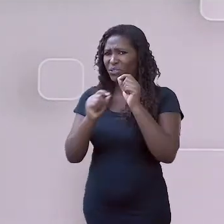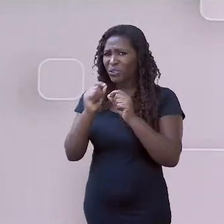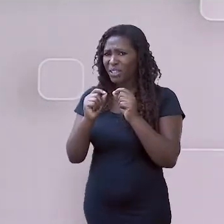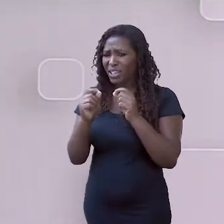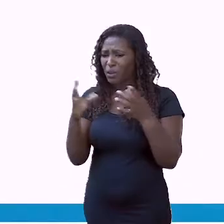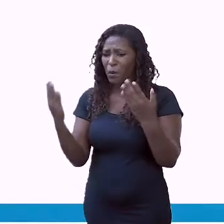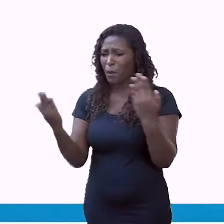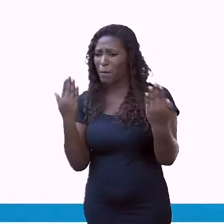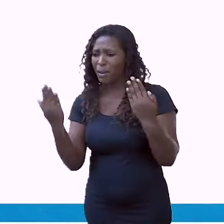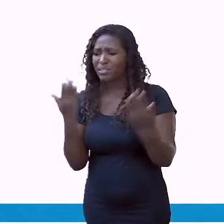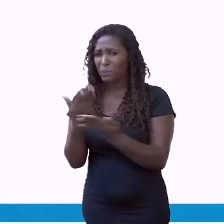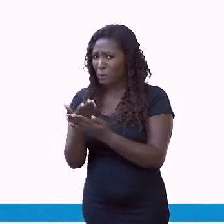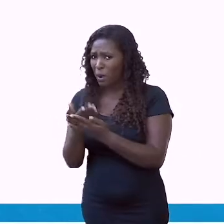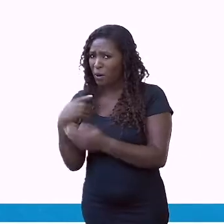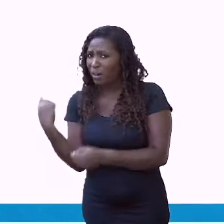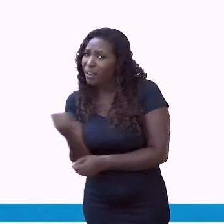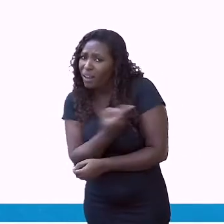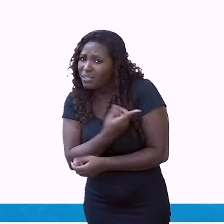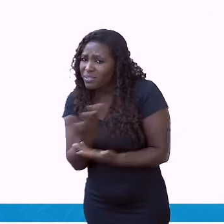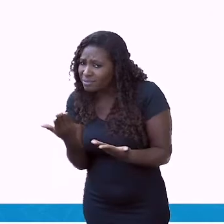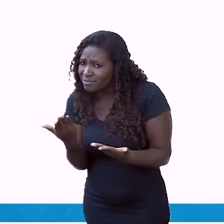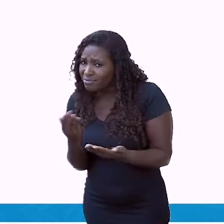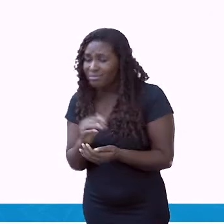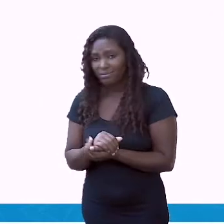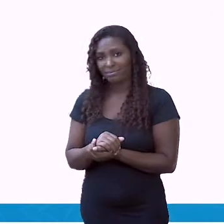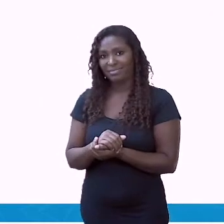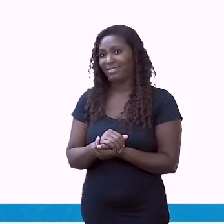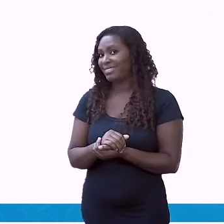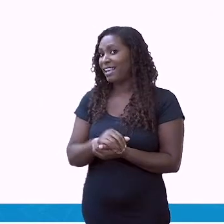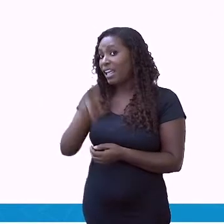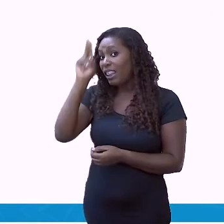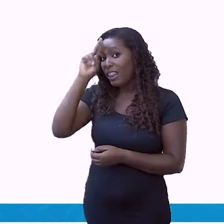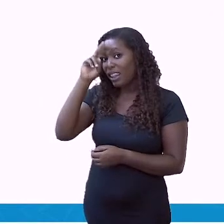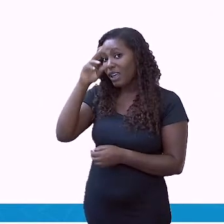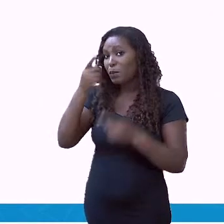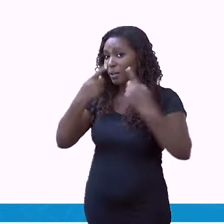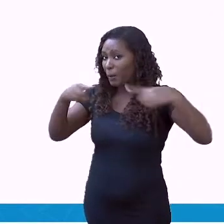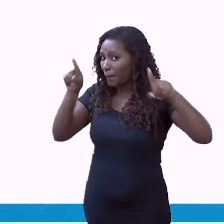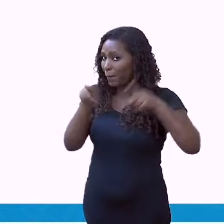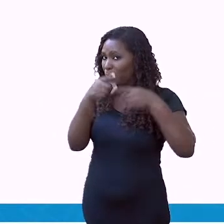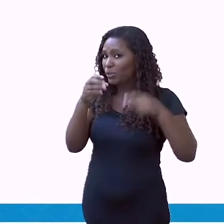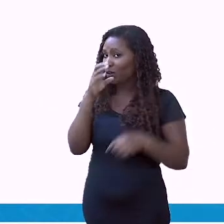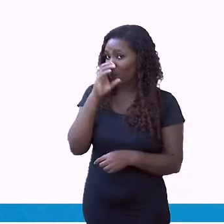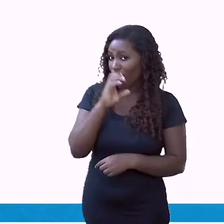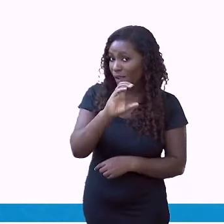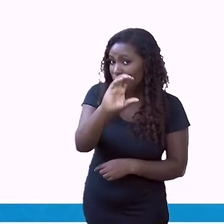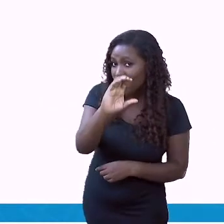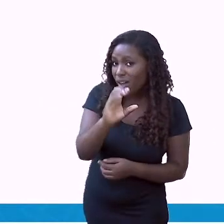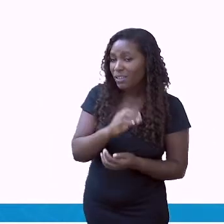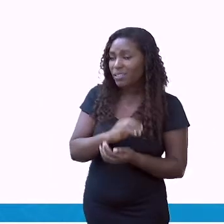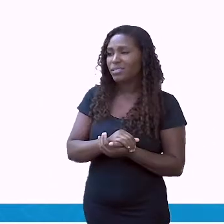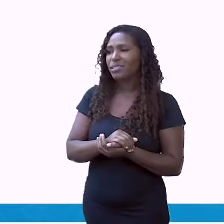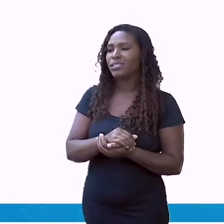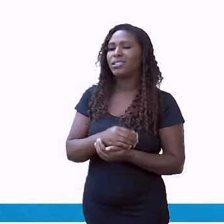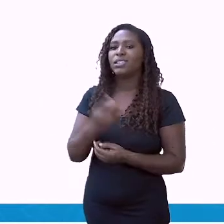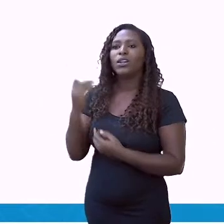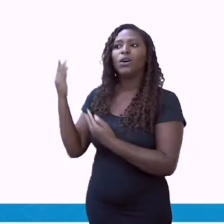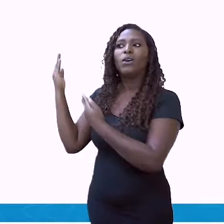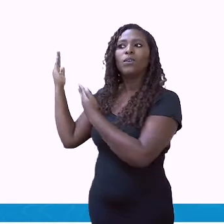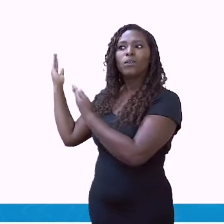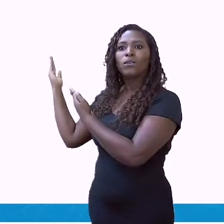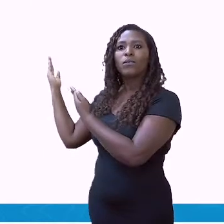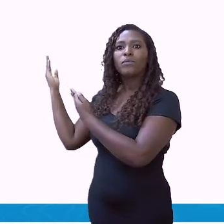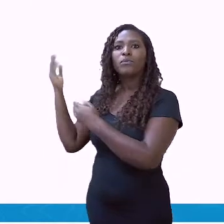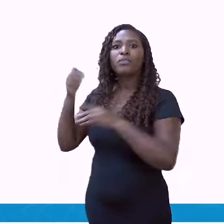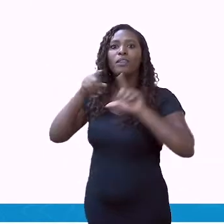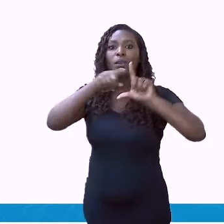Eu tenho um gráfico aqui. Lembrando da musiquinha, hein? Eu tenho um gráfico aqui que ele mostra que